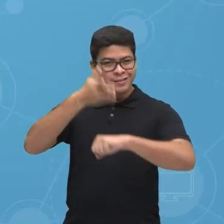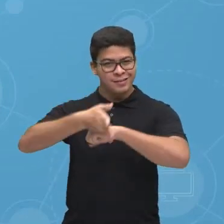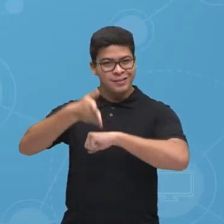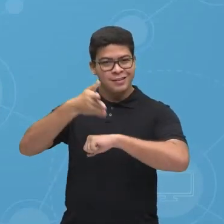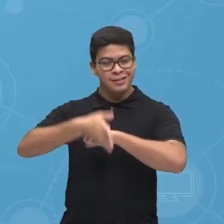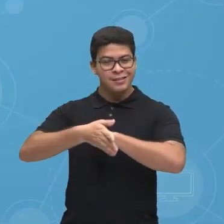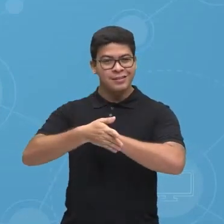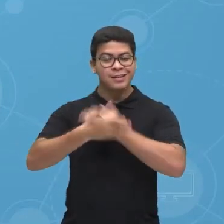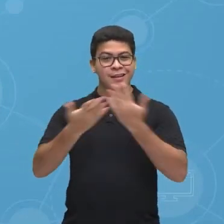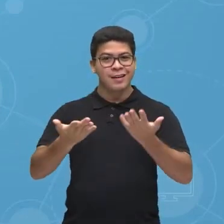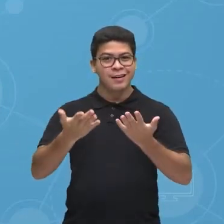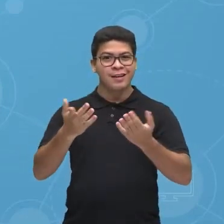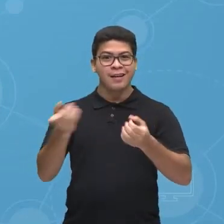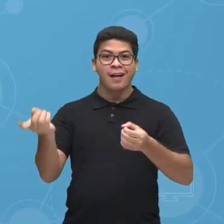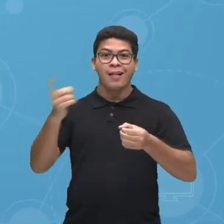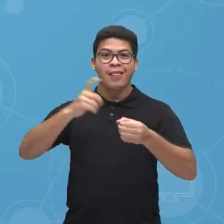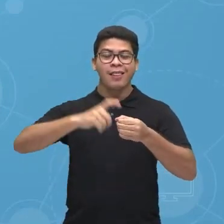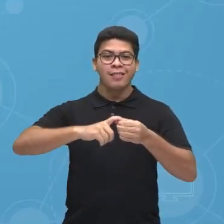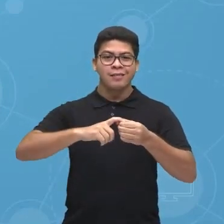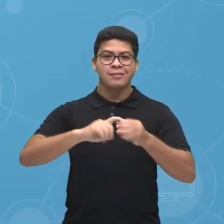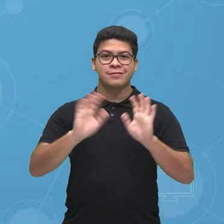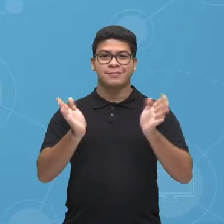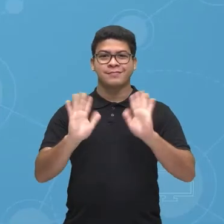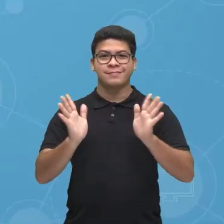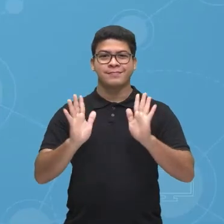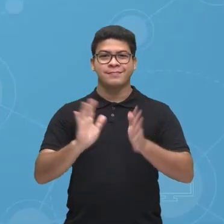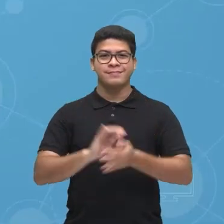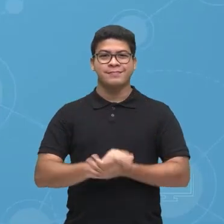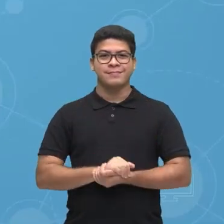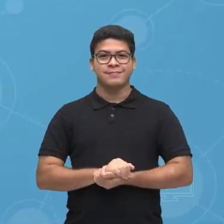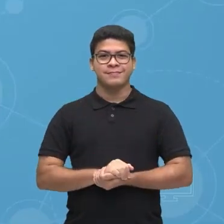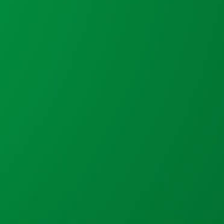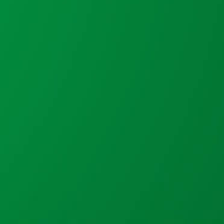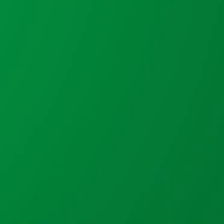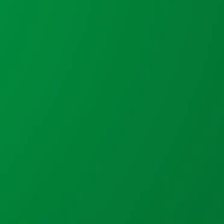de todos e até um próximo momento com vocês, tá bom? Até mais.